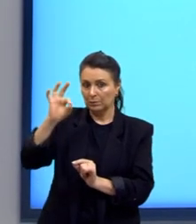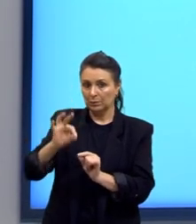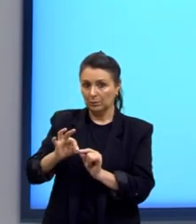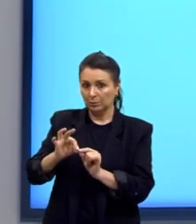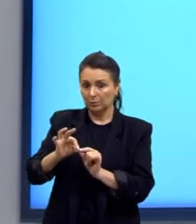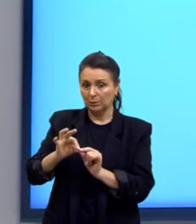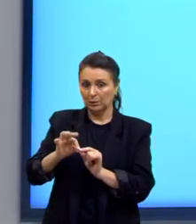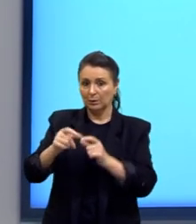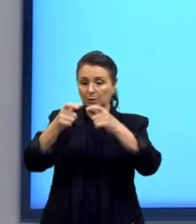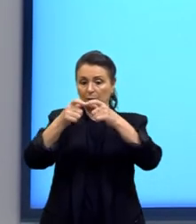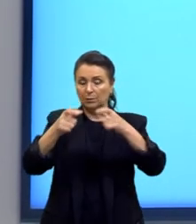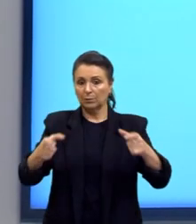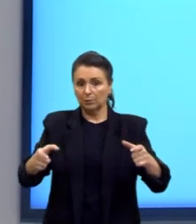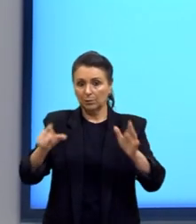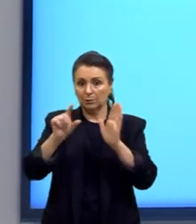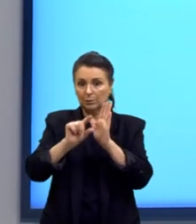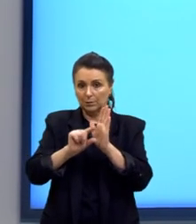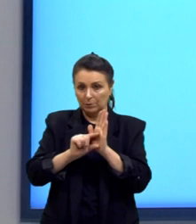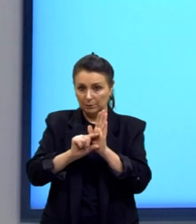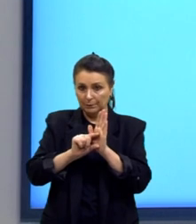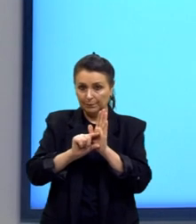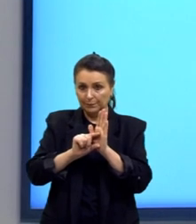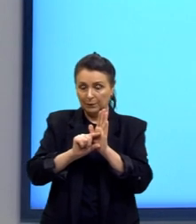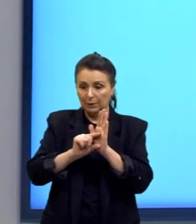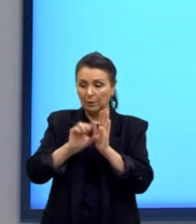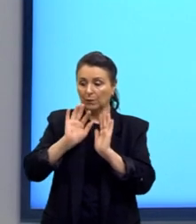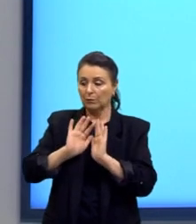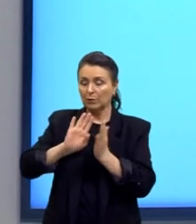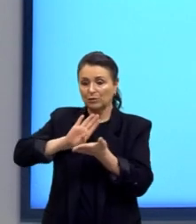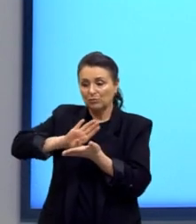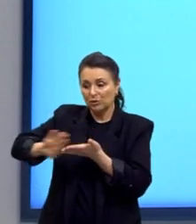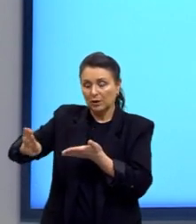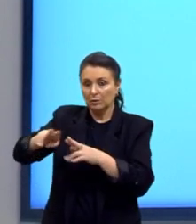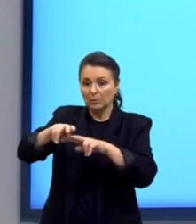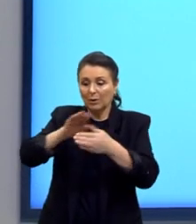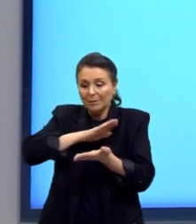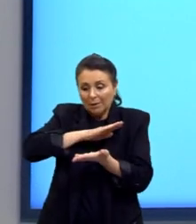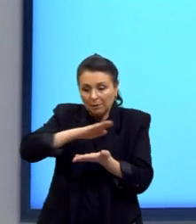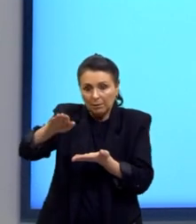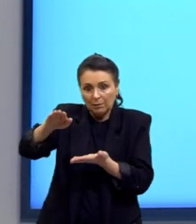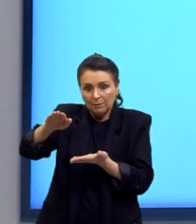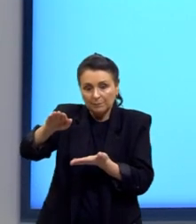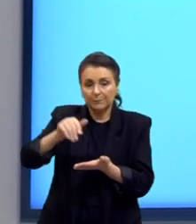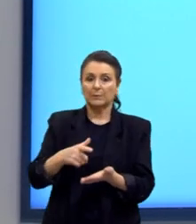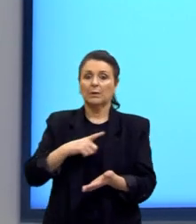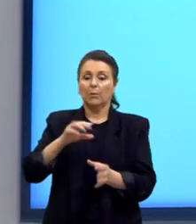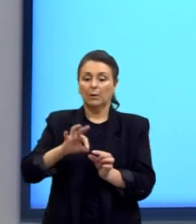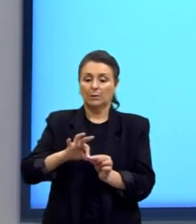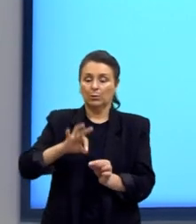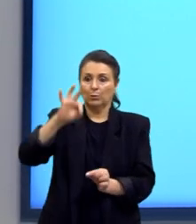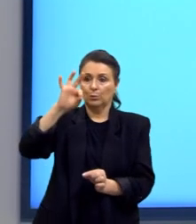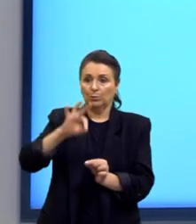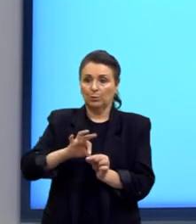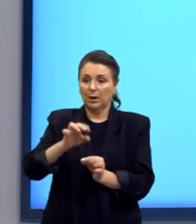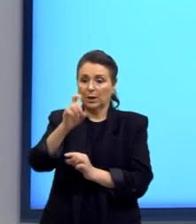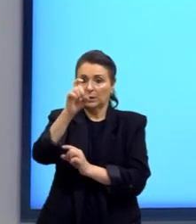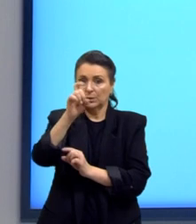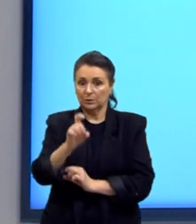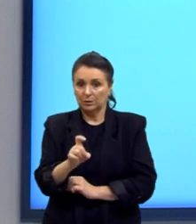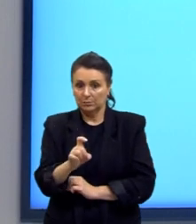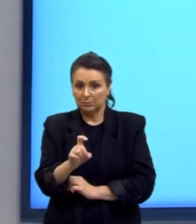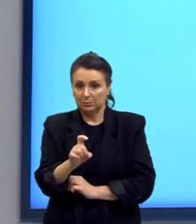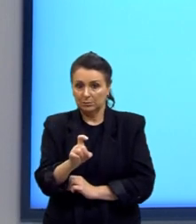do Cone menor né DO CONE que vai ser ali descartado na secção Então essa altura eu chamei de X